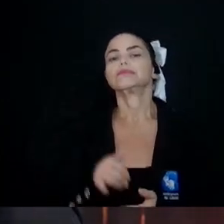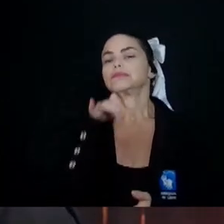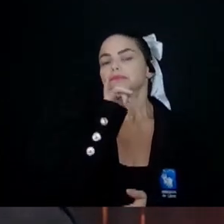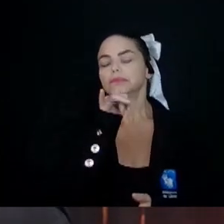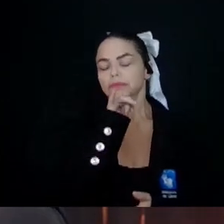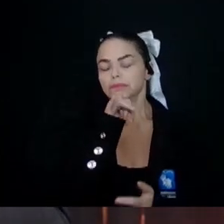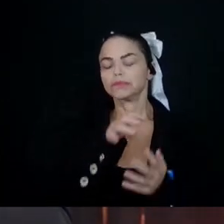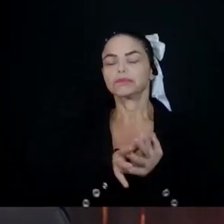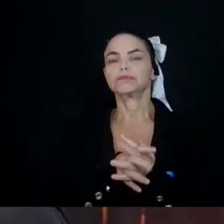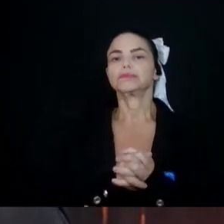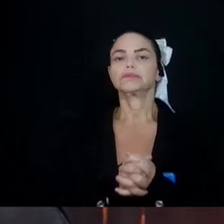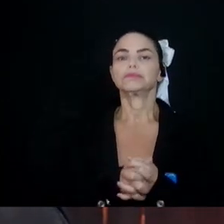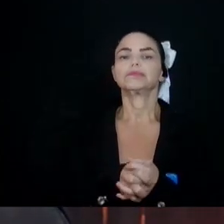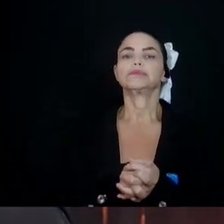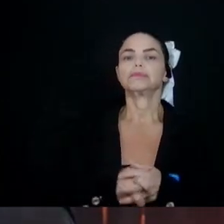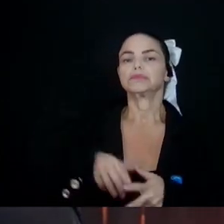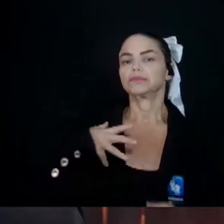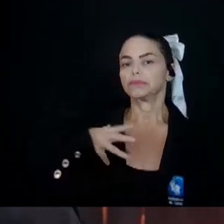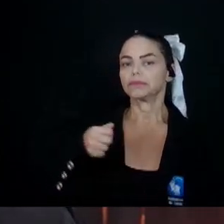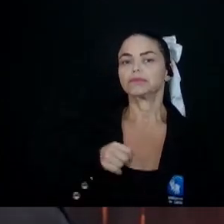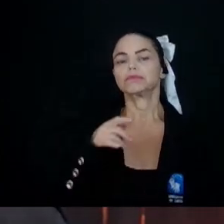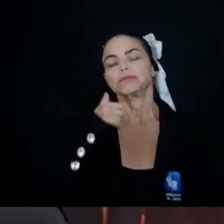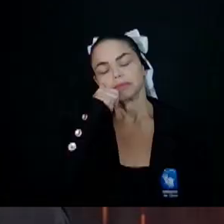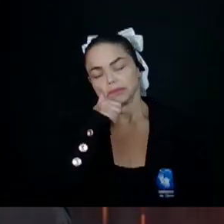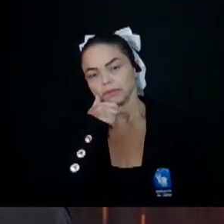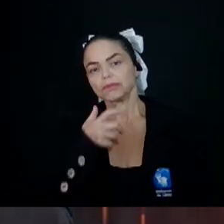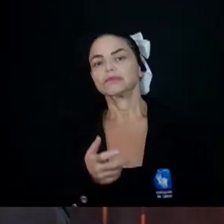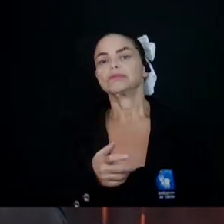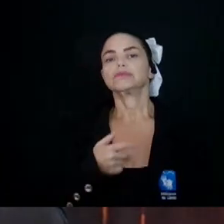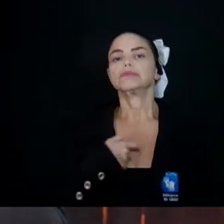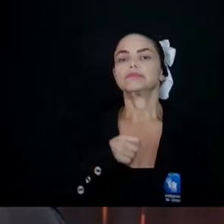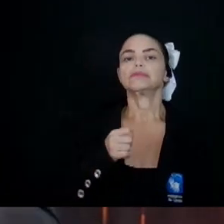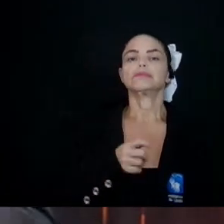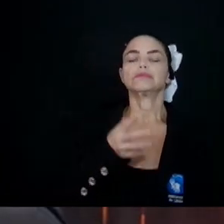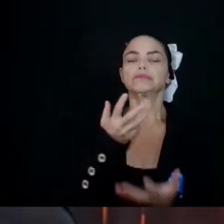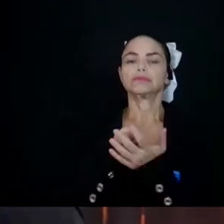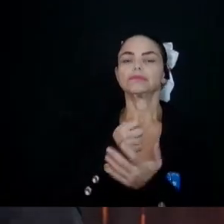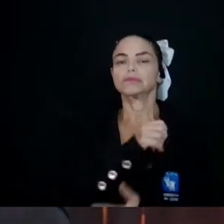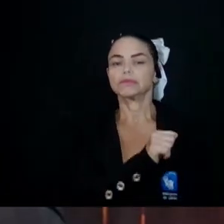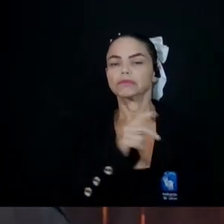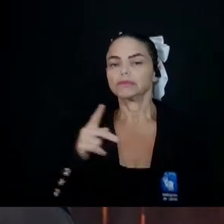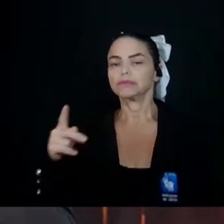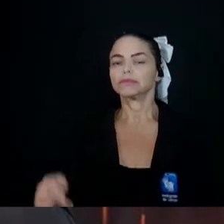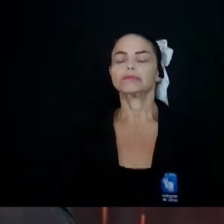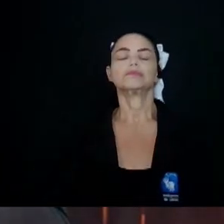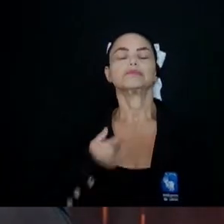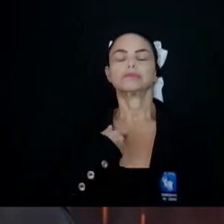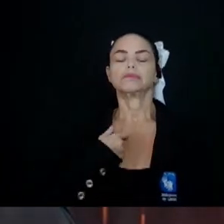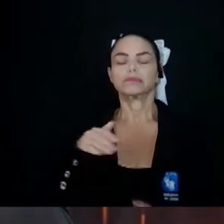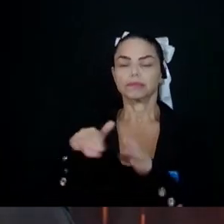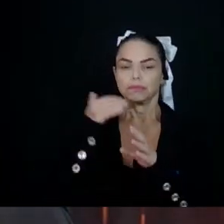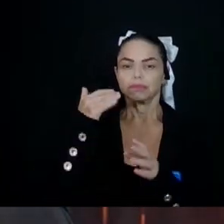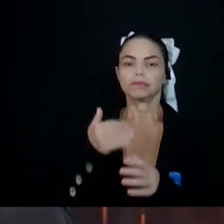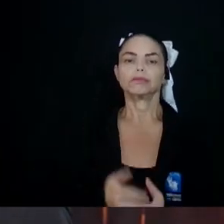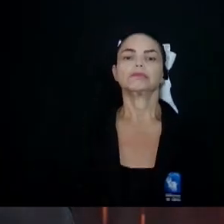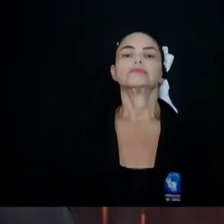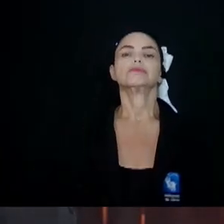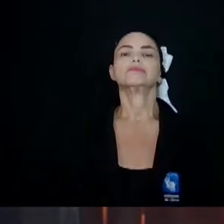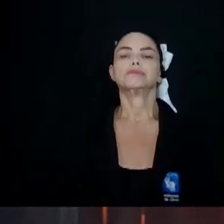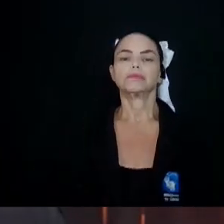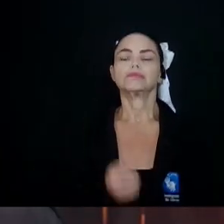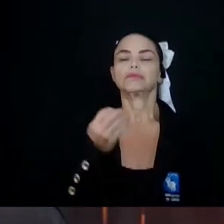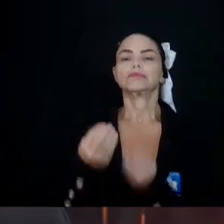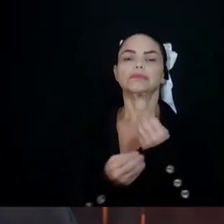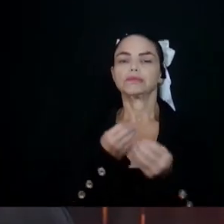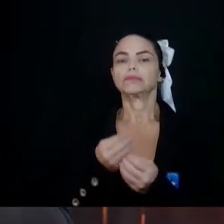Vira e mexe, meu filho ou minha filha quer instalar um programa, um aplicativo no celular, eu recebo um aviso de como que ele